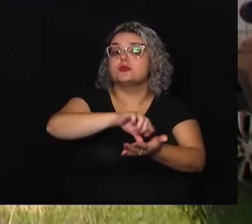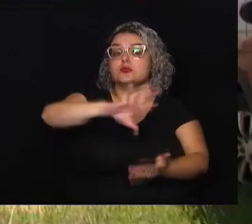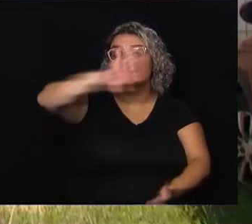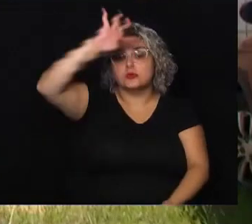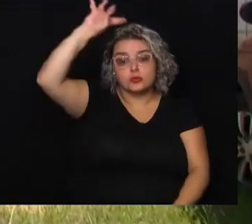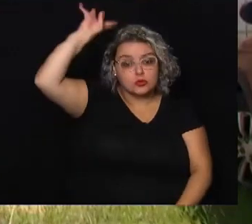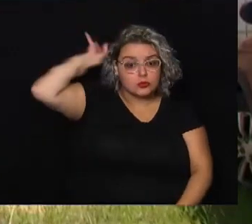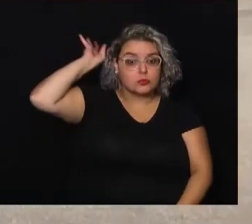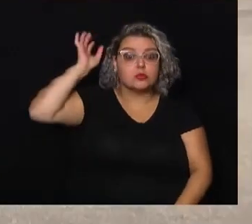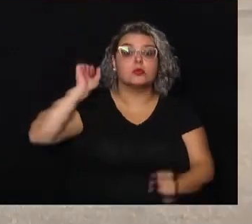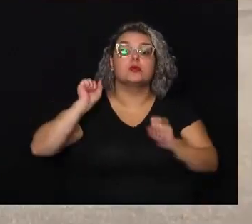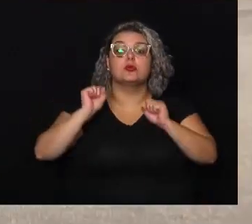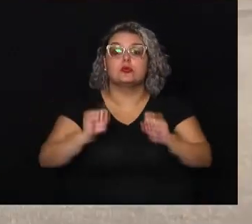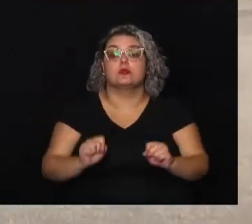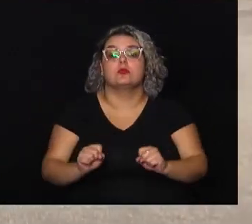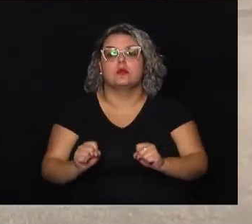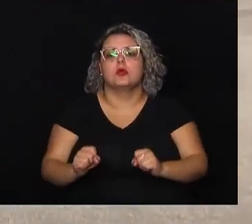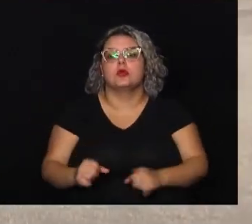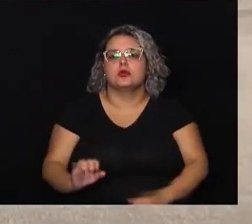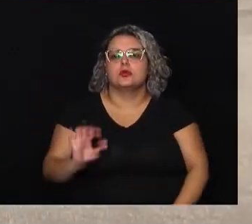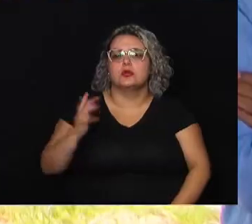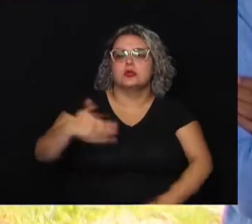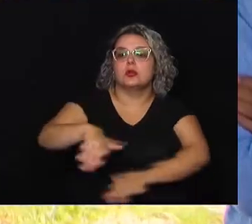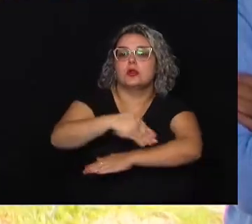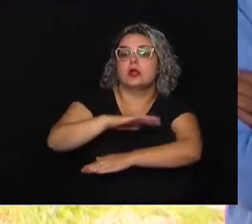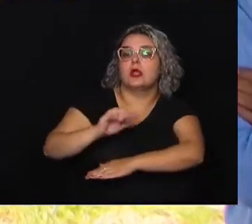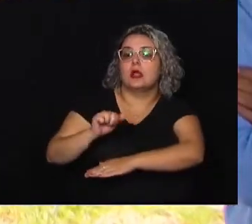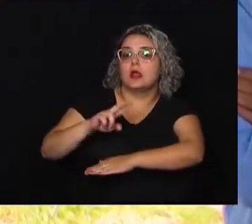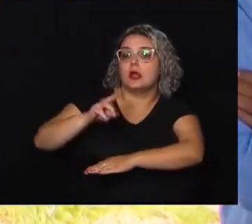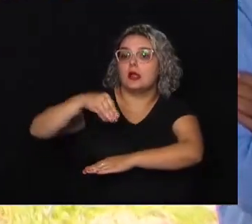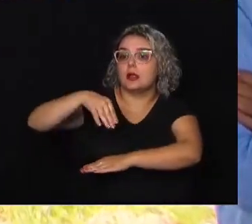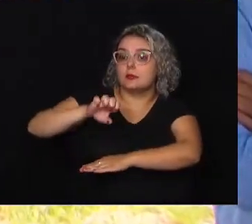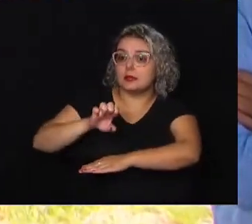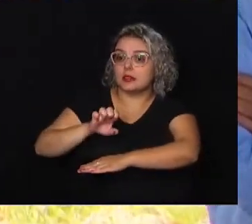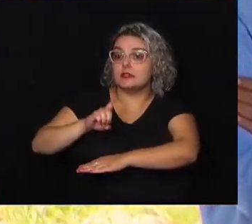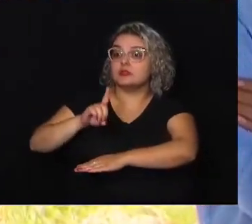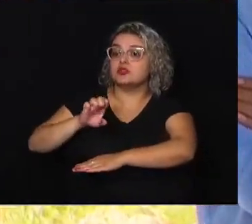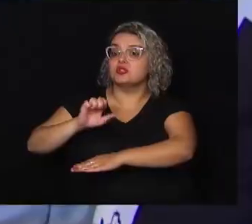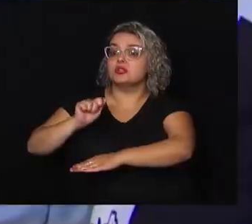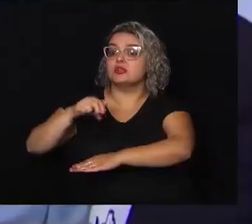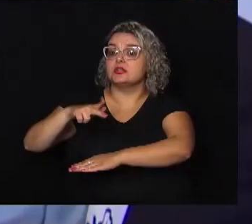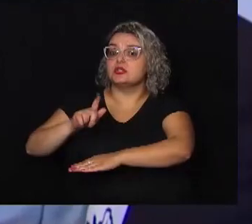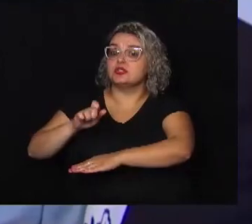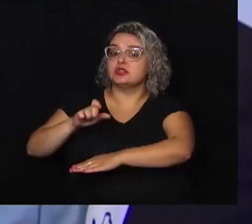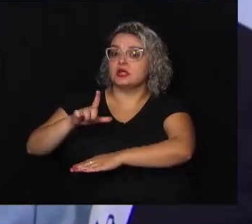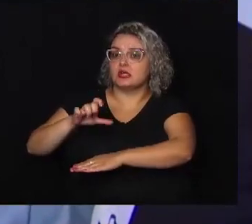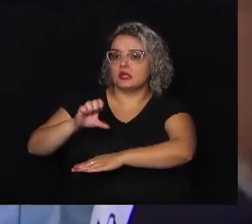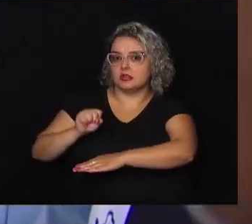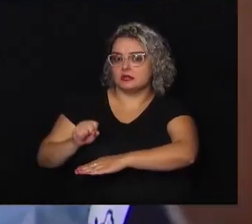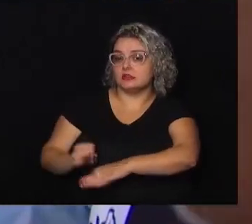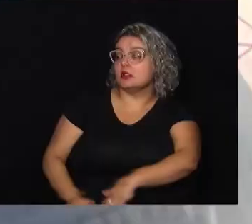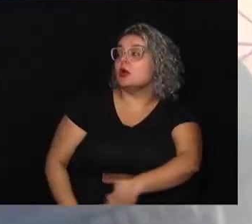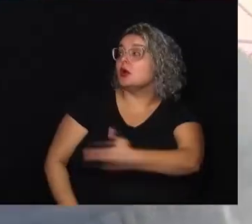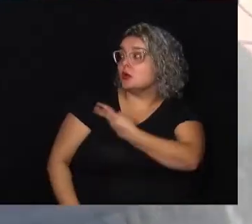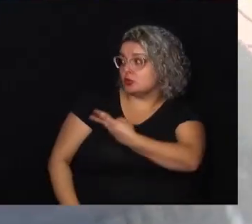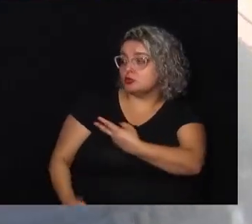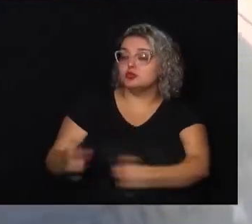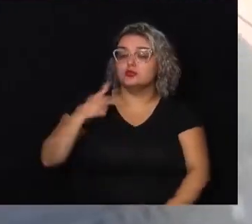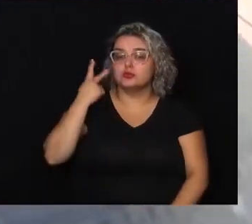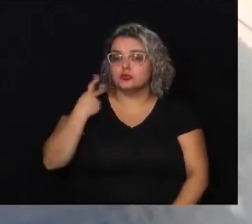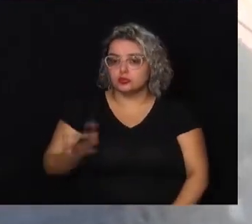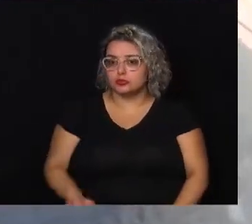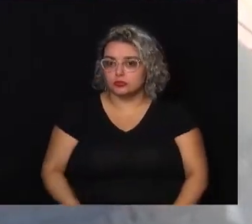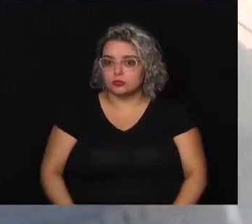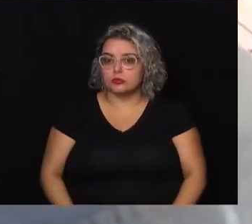Bombeiros, que deve ficar na rua Carmen de Angeles. Os dois parlamentares têm documentos protocolados sobre o tema e o